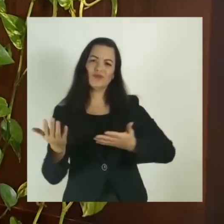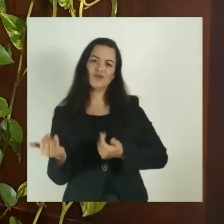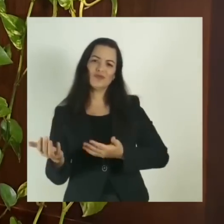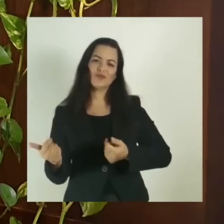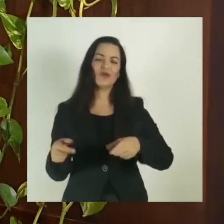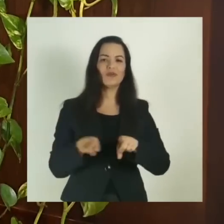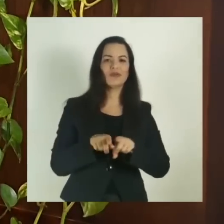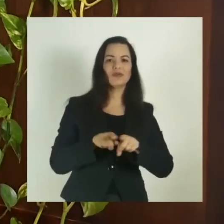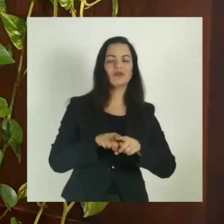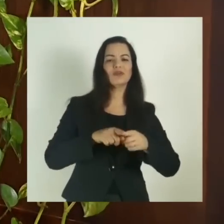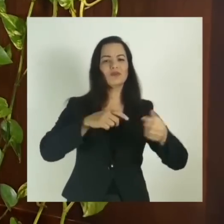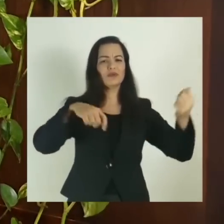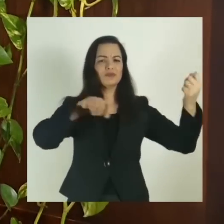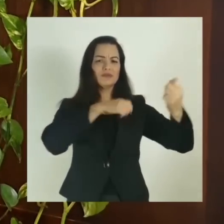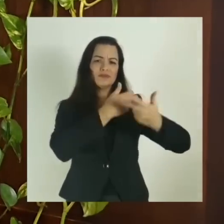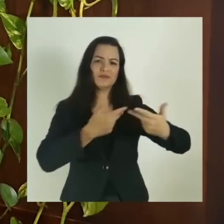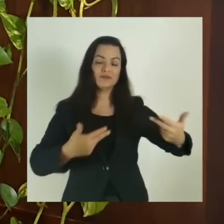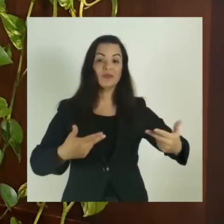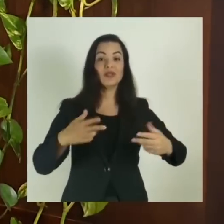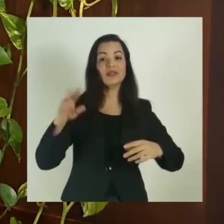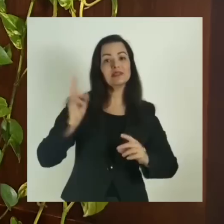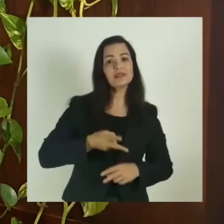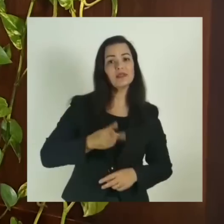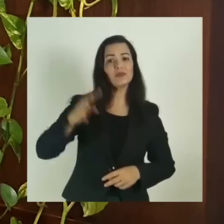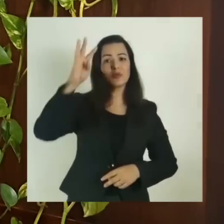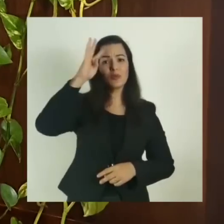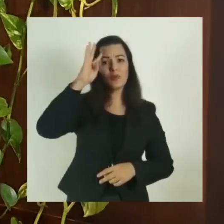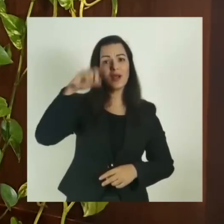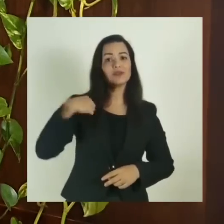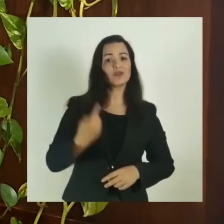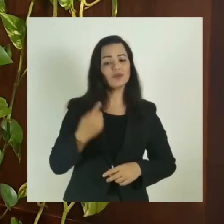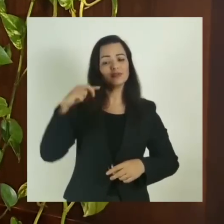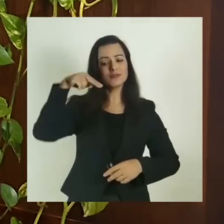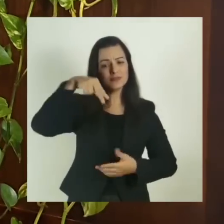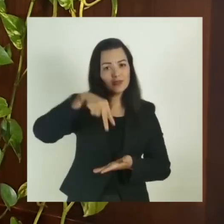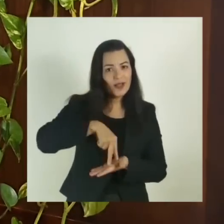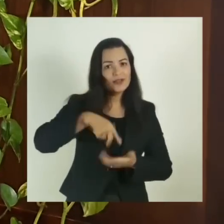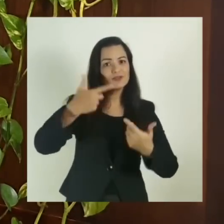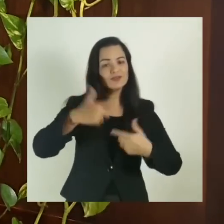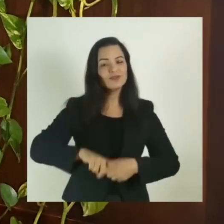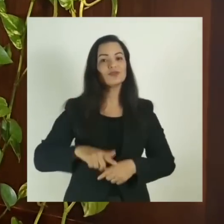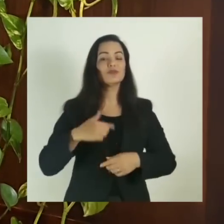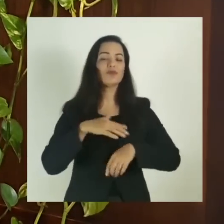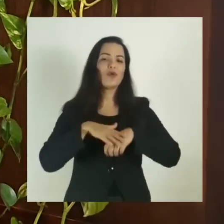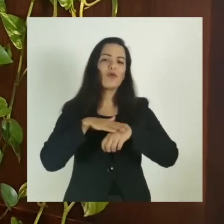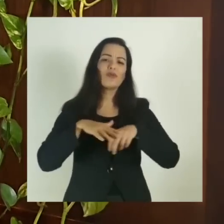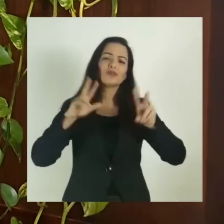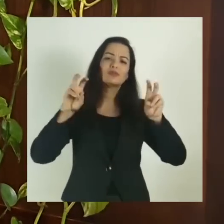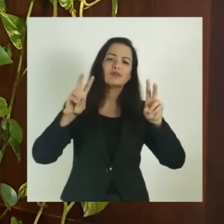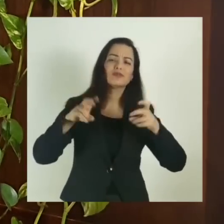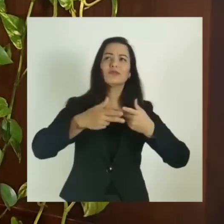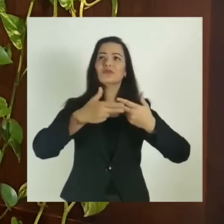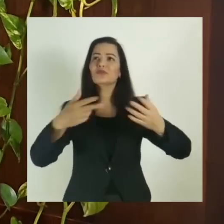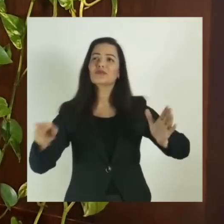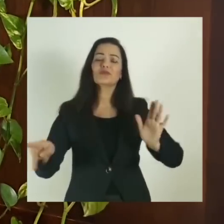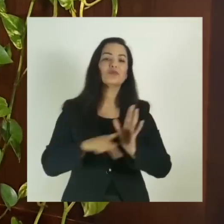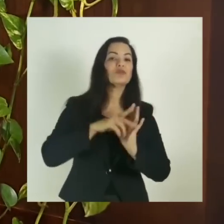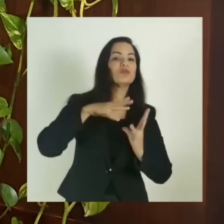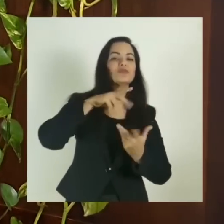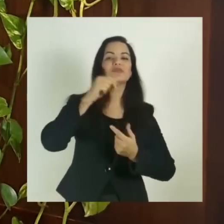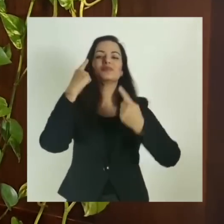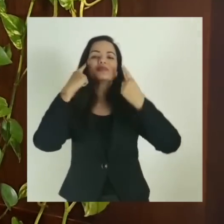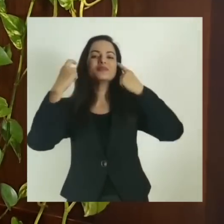gente está, como toda quarta-feira, no Falando de Música, para conversar sobre as várias coisas que fazem parte do mundo mágico dos